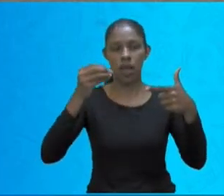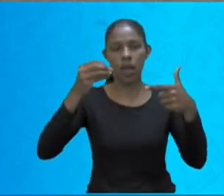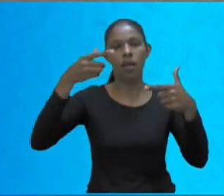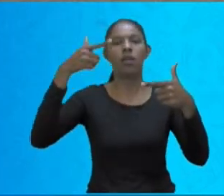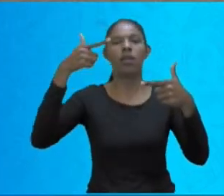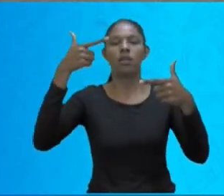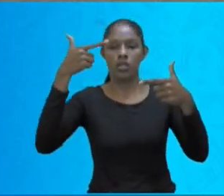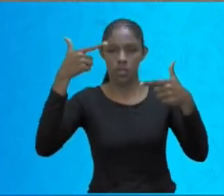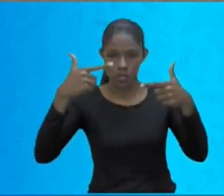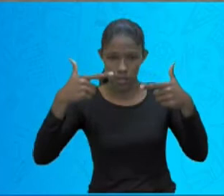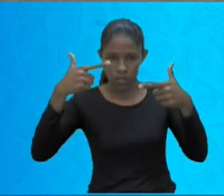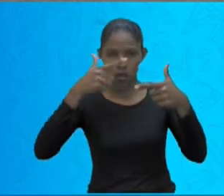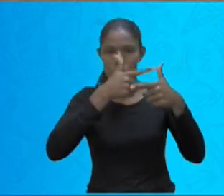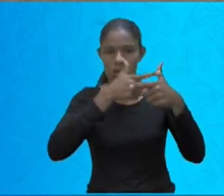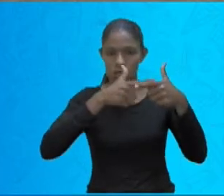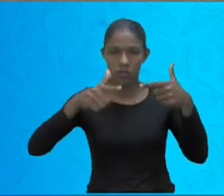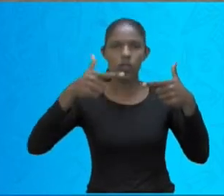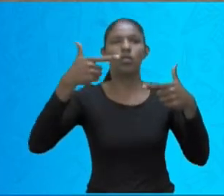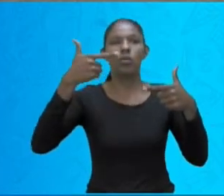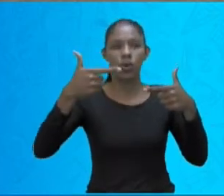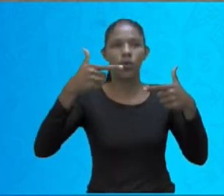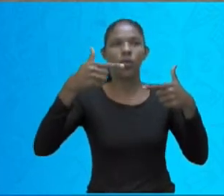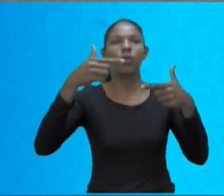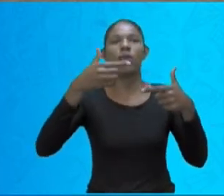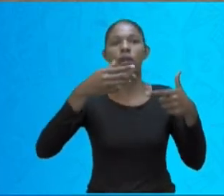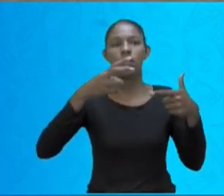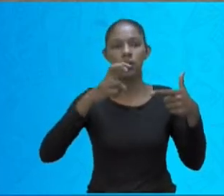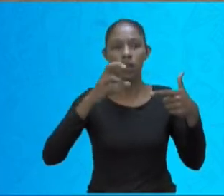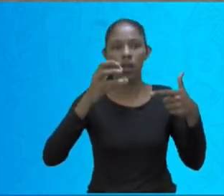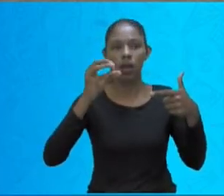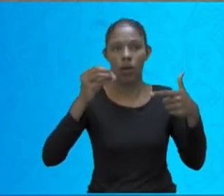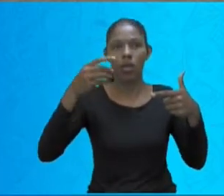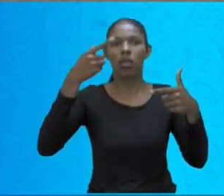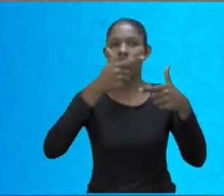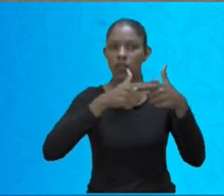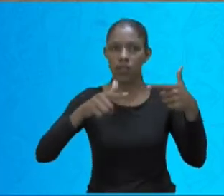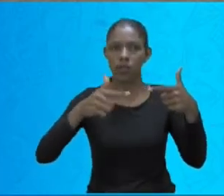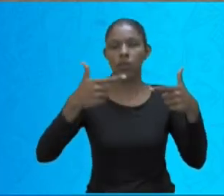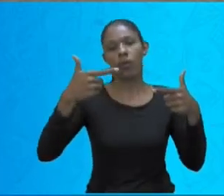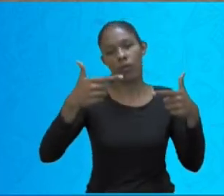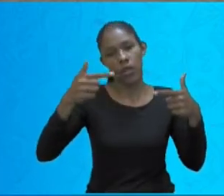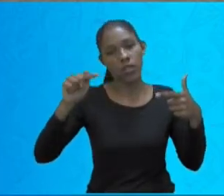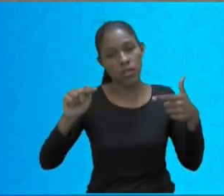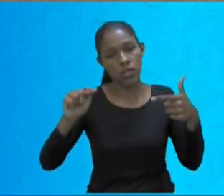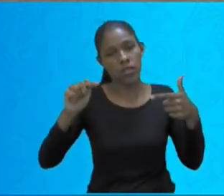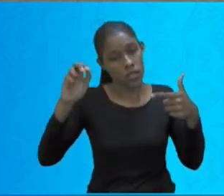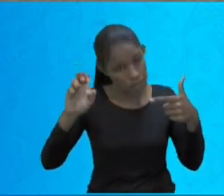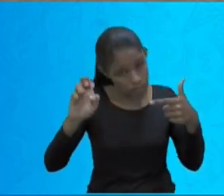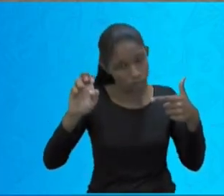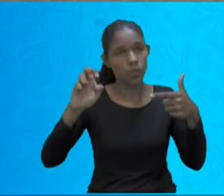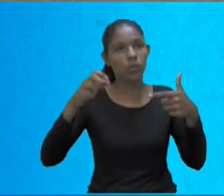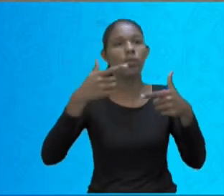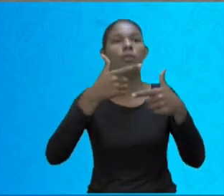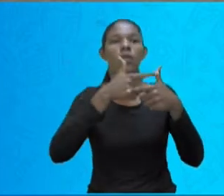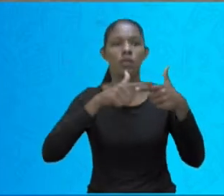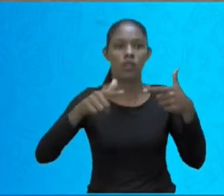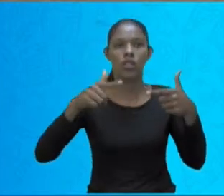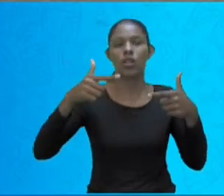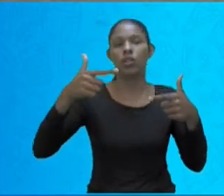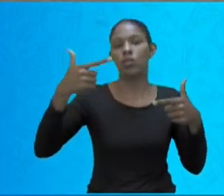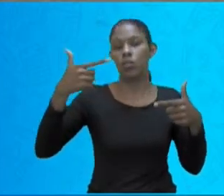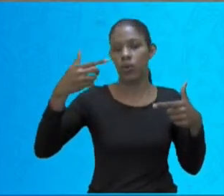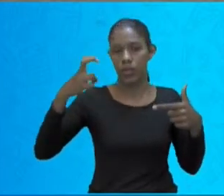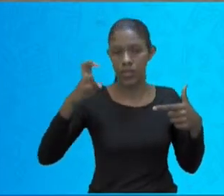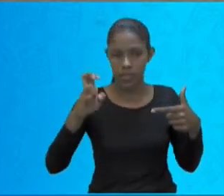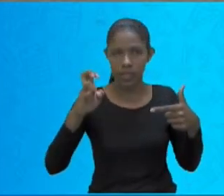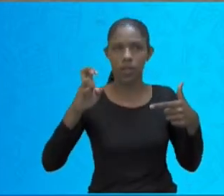eu vou dividir por 5, que dá 5 dividido por 5, 1. Agora eu vou arrumar os meus fatores. Quantas vezes